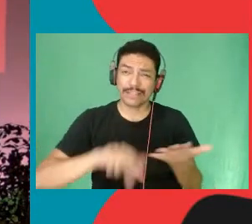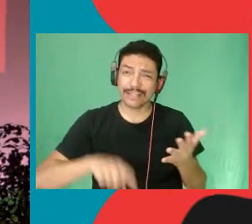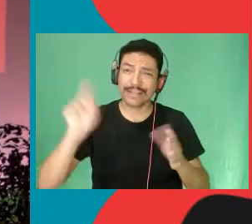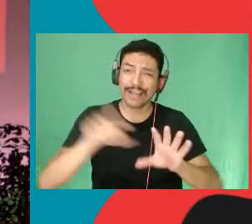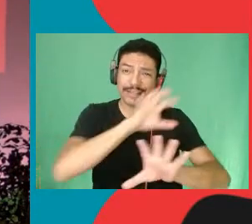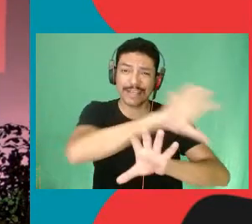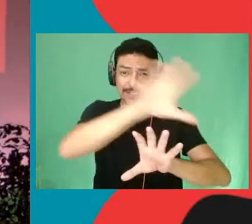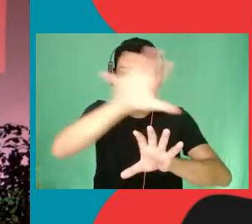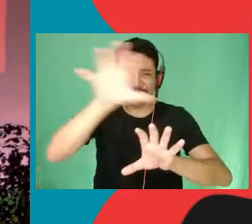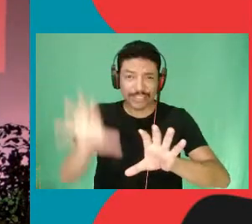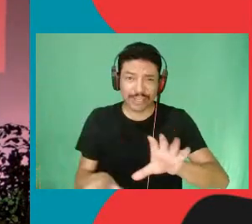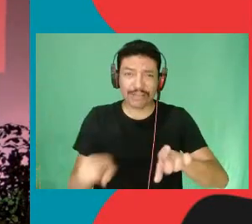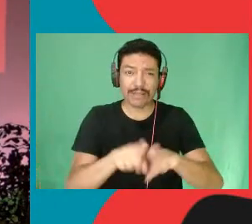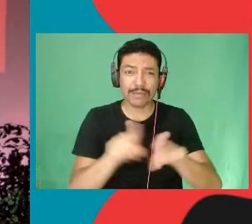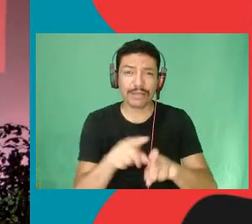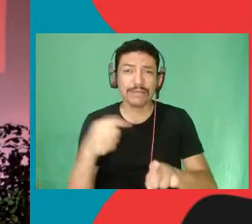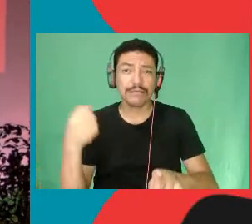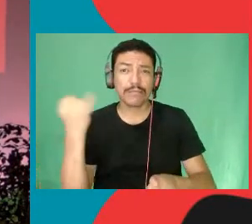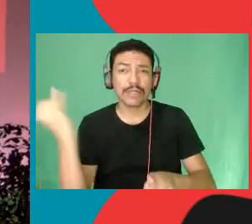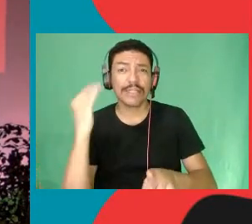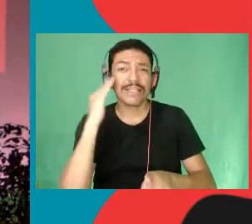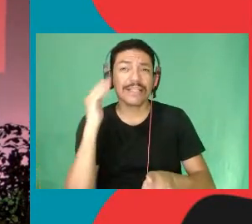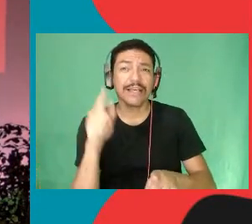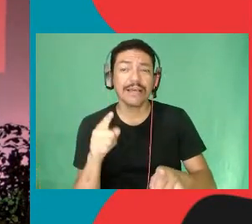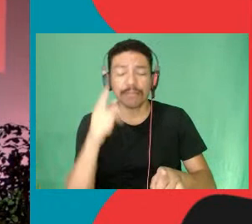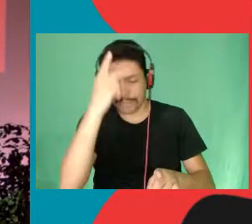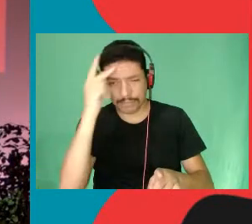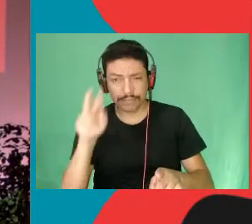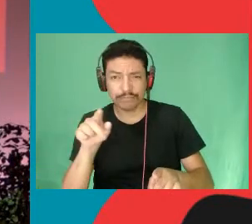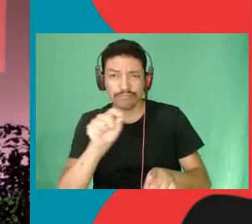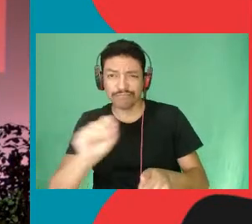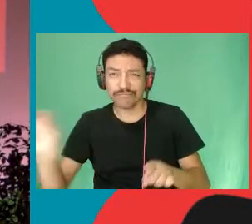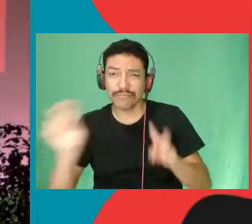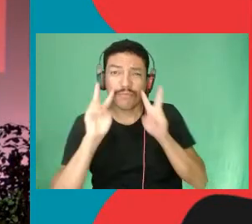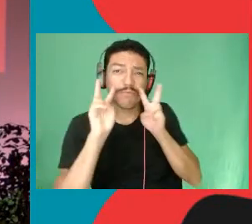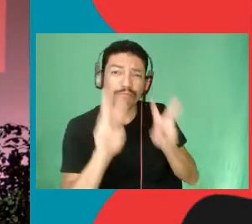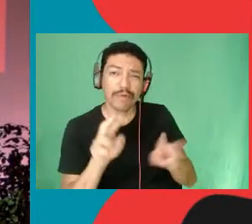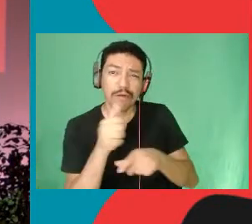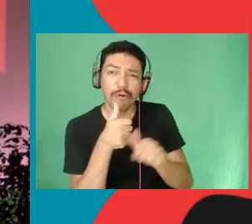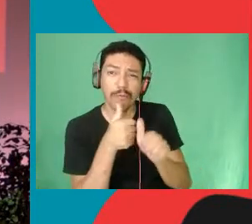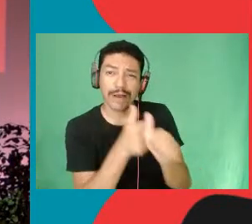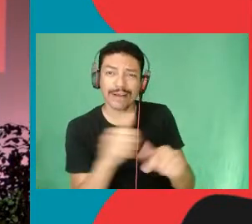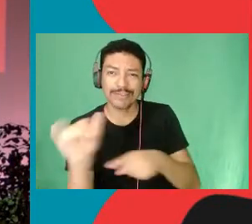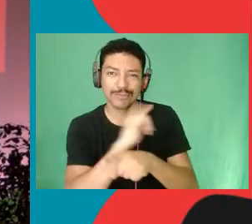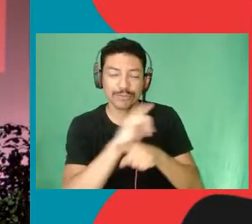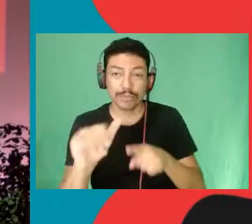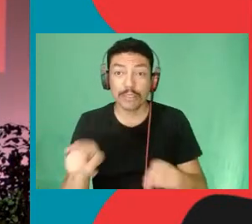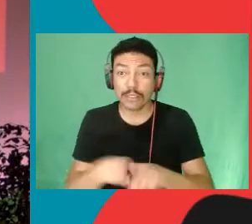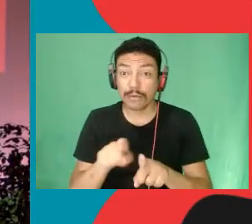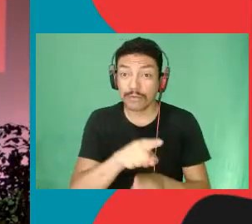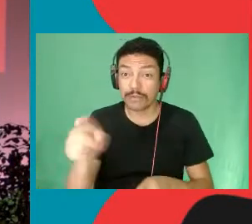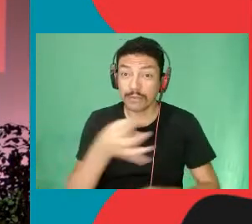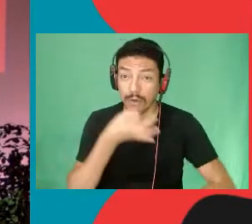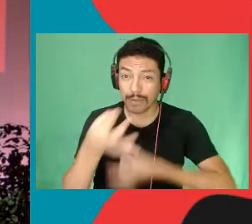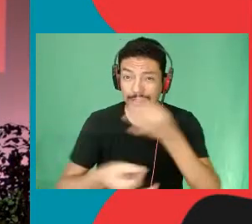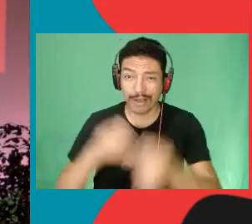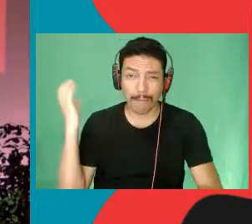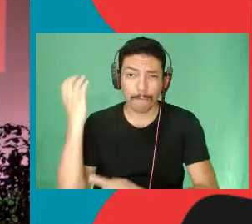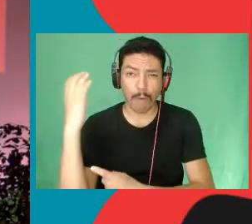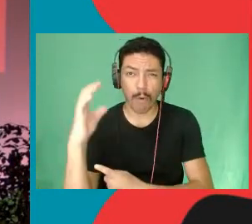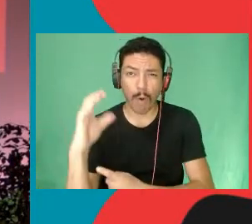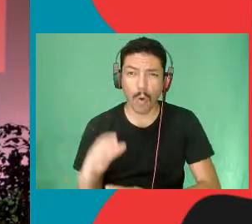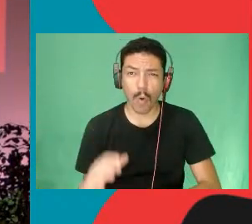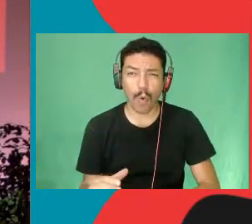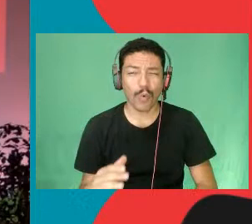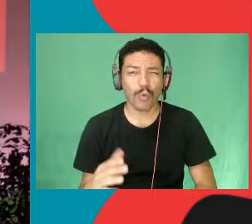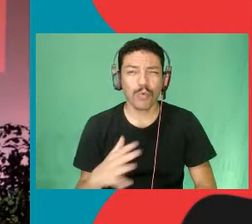telespectadores que nos assistem aí do outro lado. Agradecer também todo mundo que está comentando aí. Super feliz com os comentários, estão